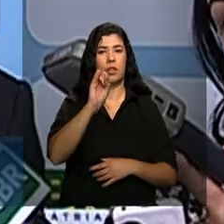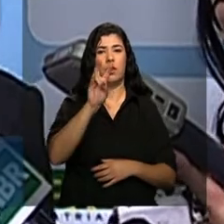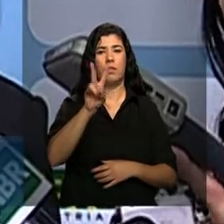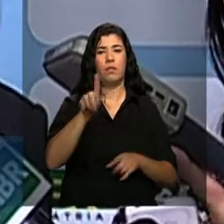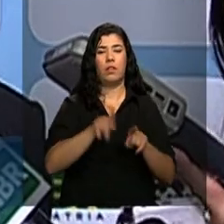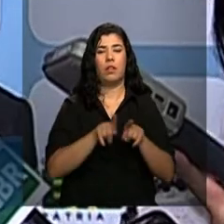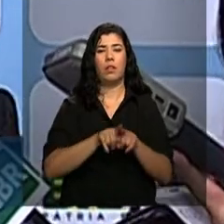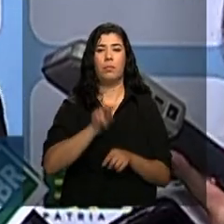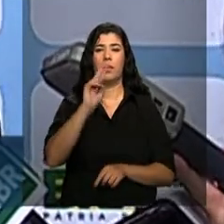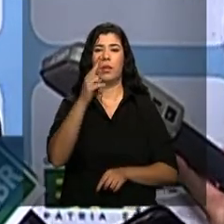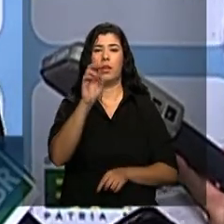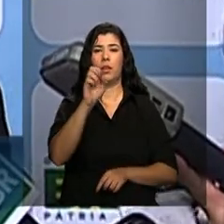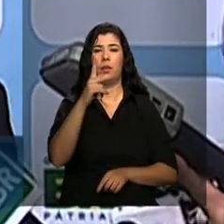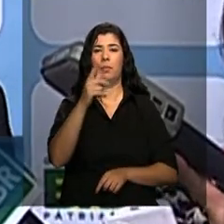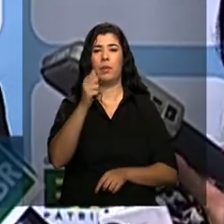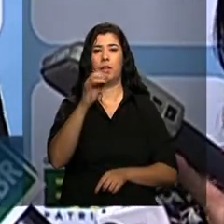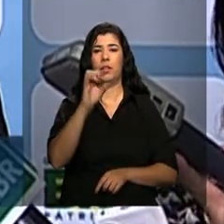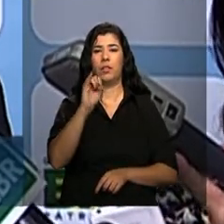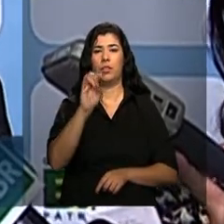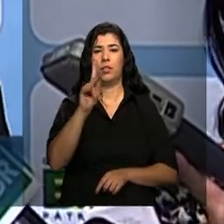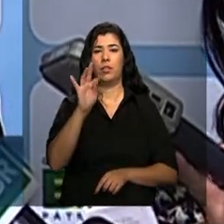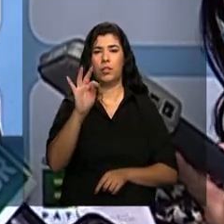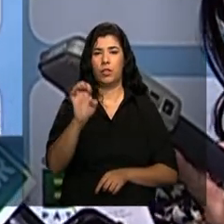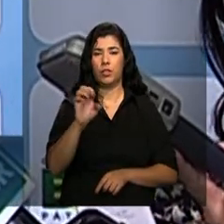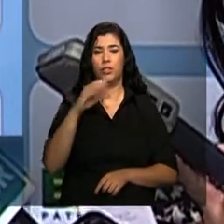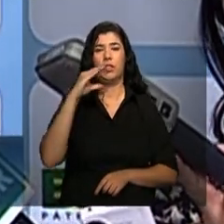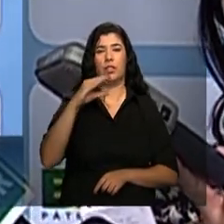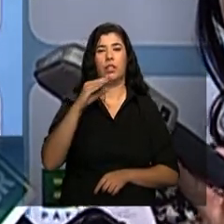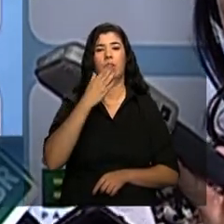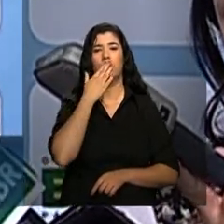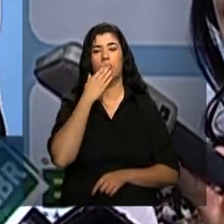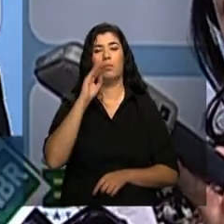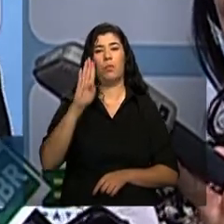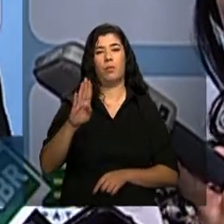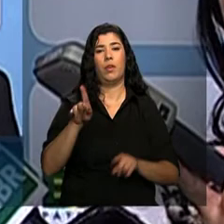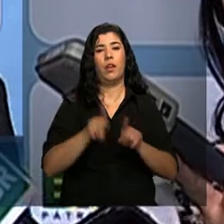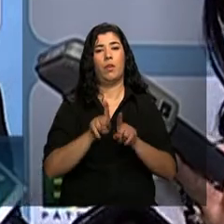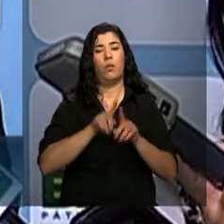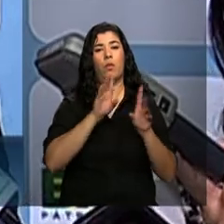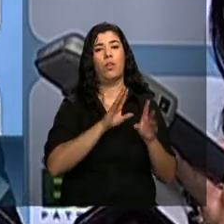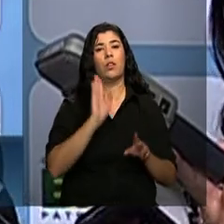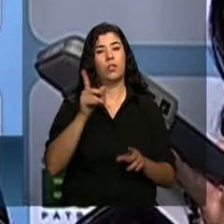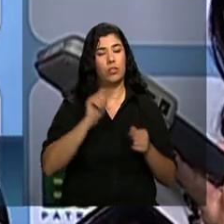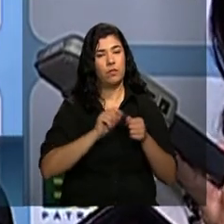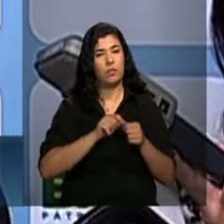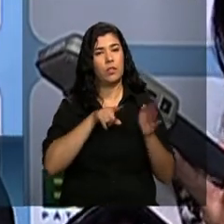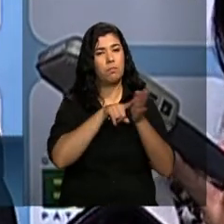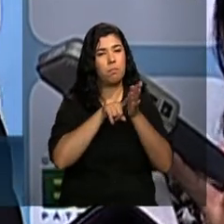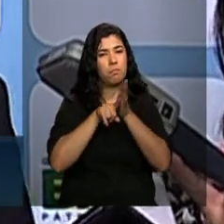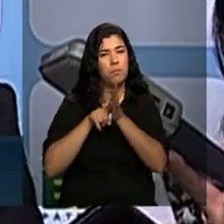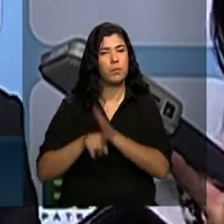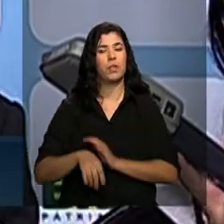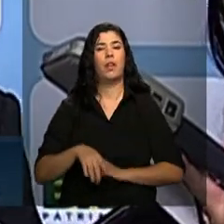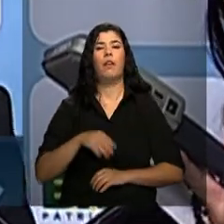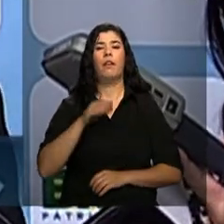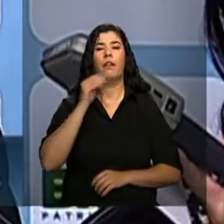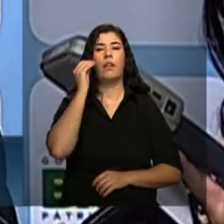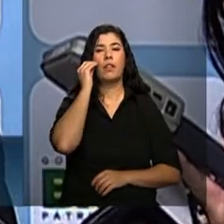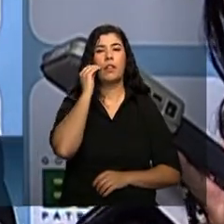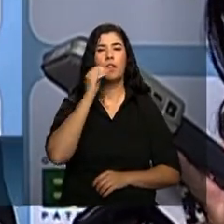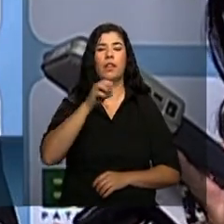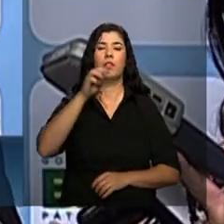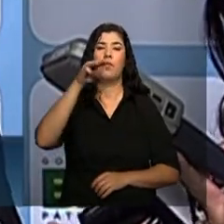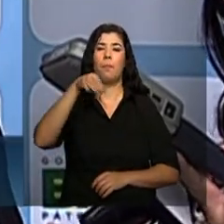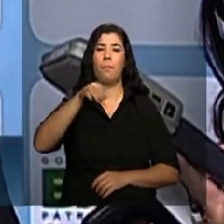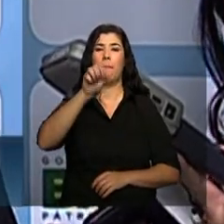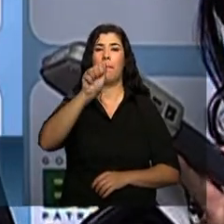B. Vamos conseguir muito rapidamente também incorporar para a malária. Certo? Nós já fazemos o teste para a hepatite B, fazemos o teste para a